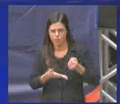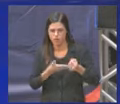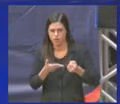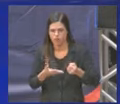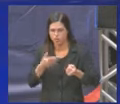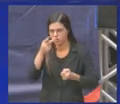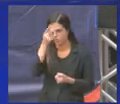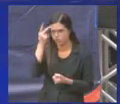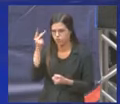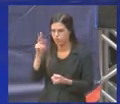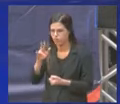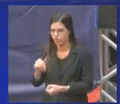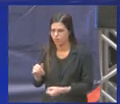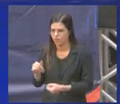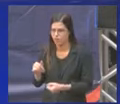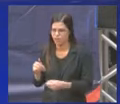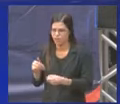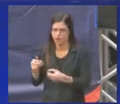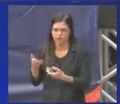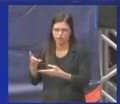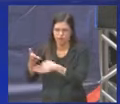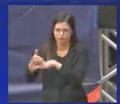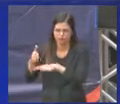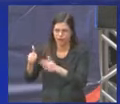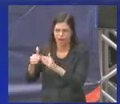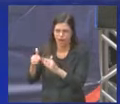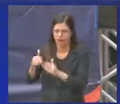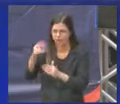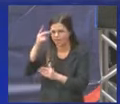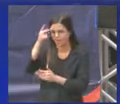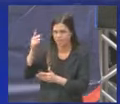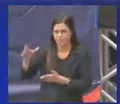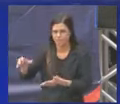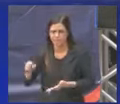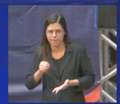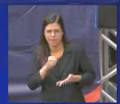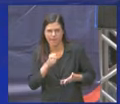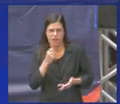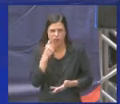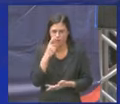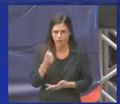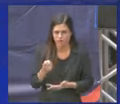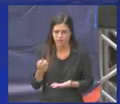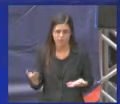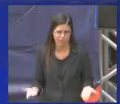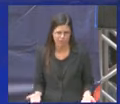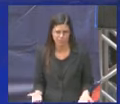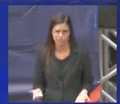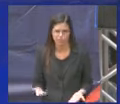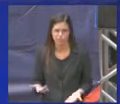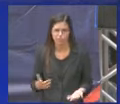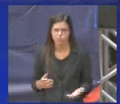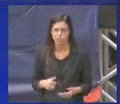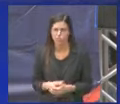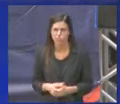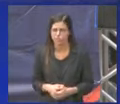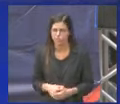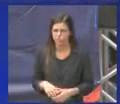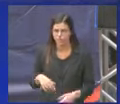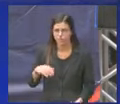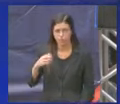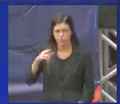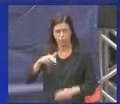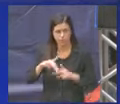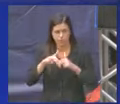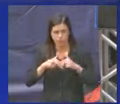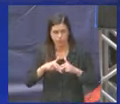vai na casa de ninguém pegar um videocassete. Nenhum lixo foi parar sozinho na Baía de Guanabara. Então, o grande elo é o consumidor. E é por